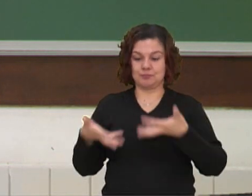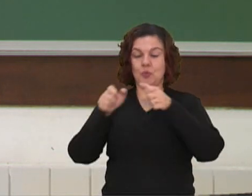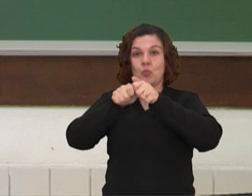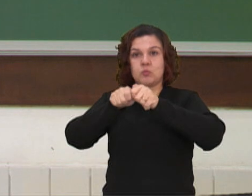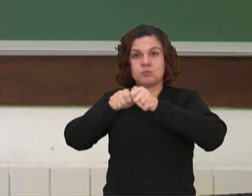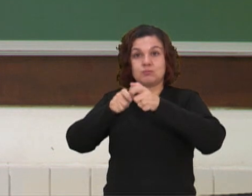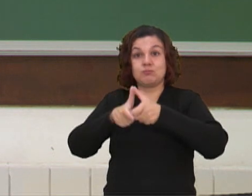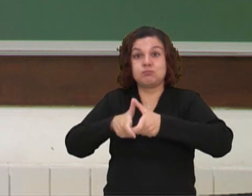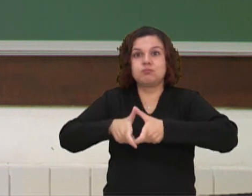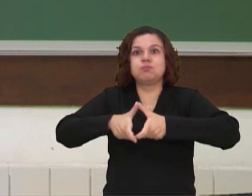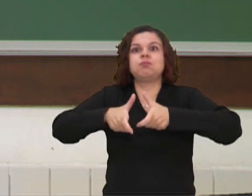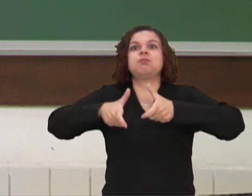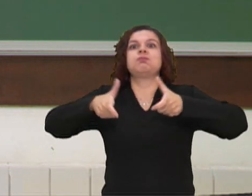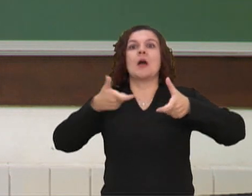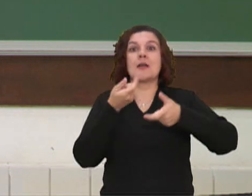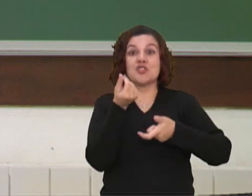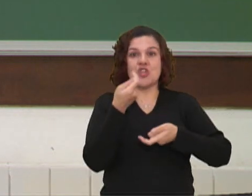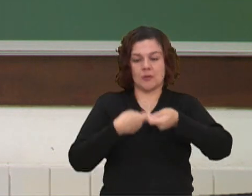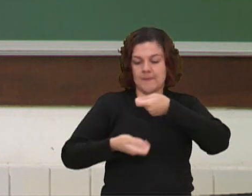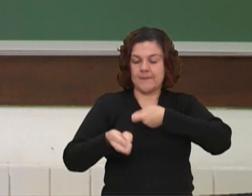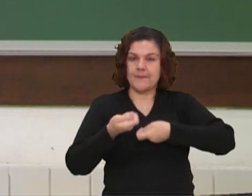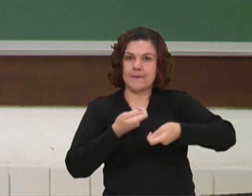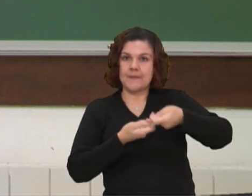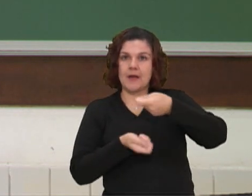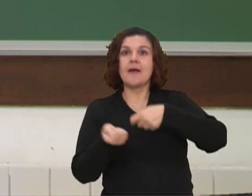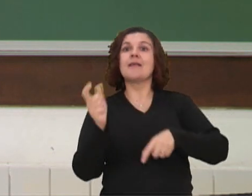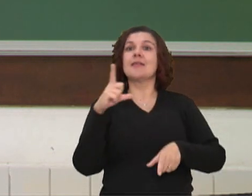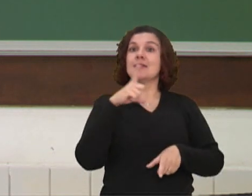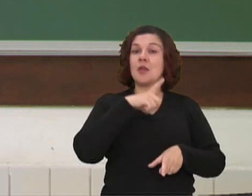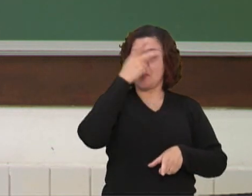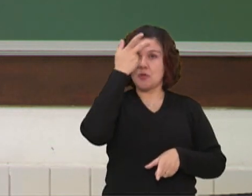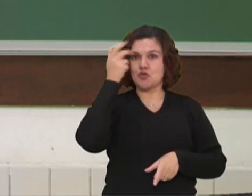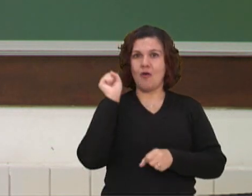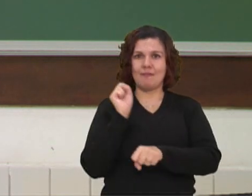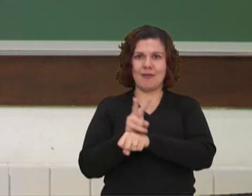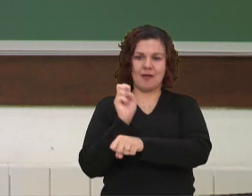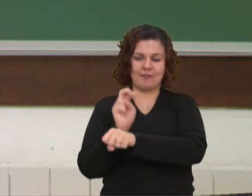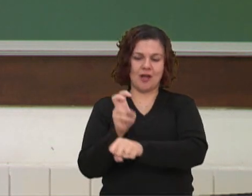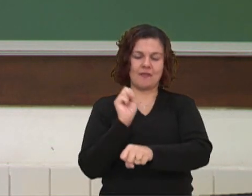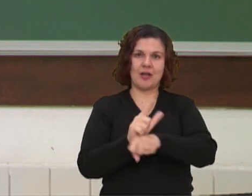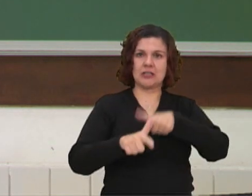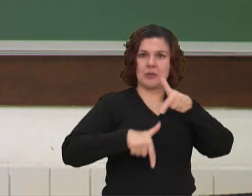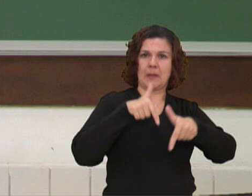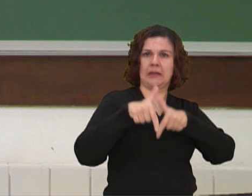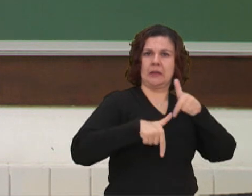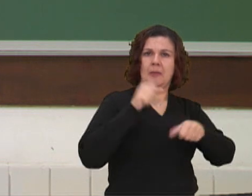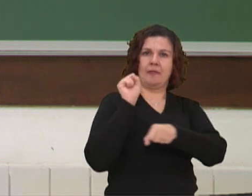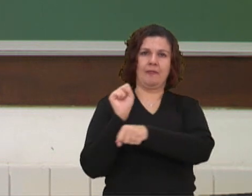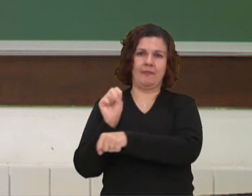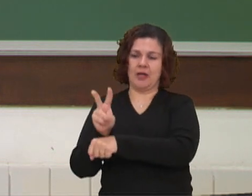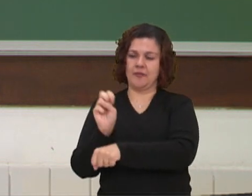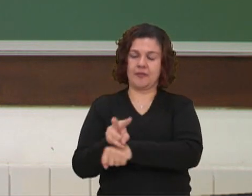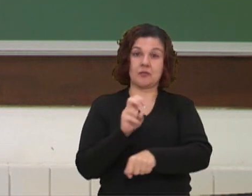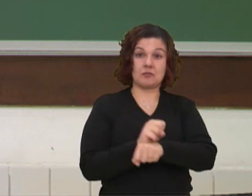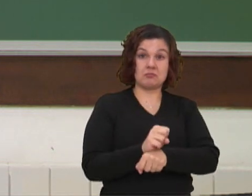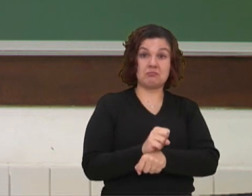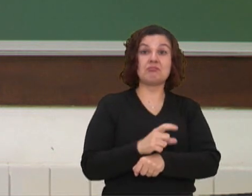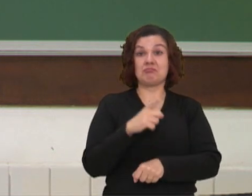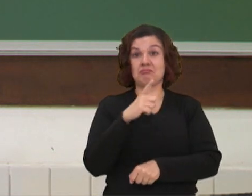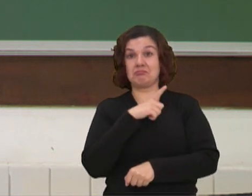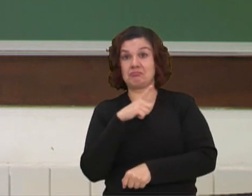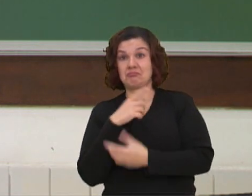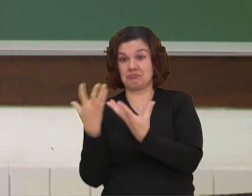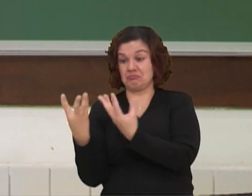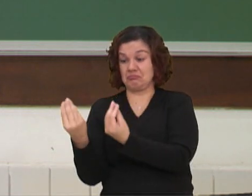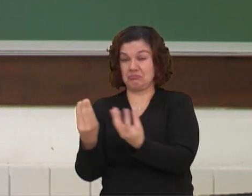e crescimento econômico, né? Atividades que empregassem pessoas, então tinham pessoas para trabalhar